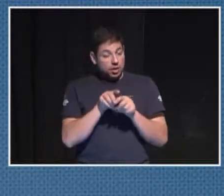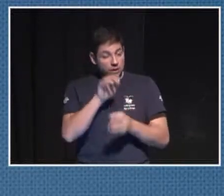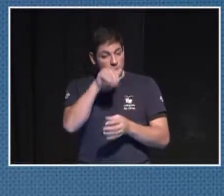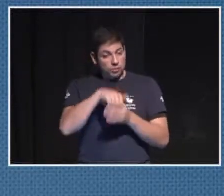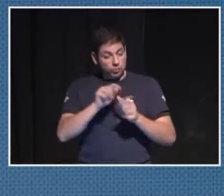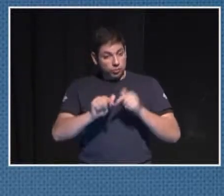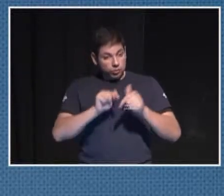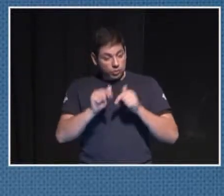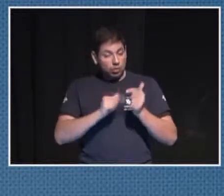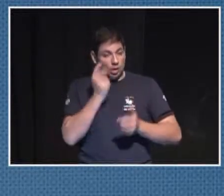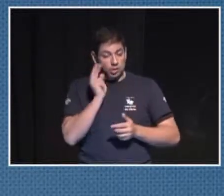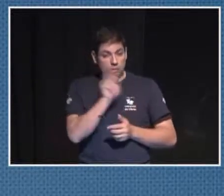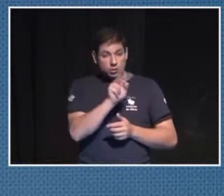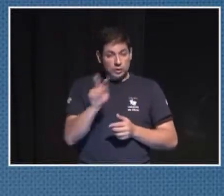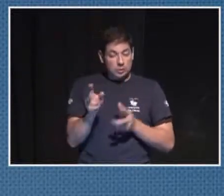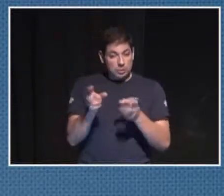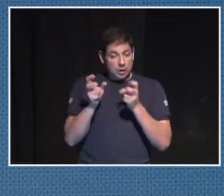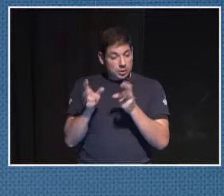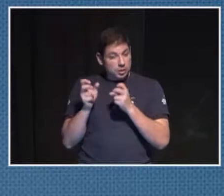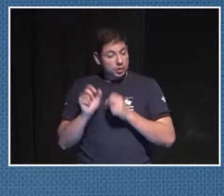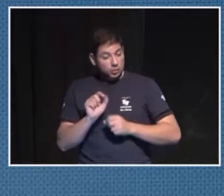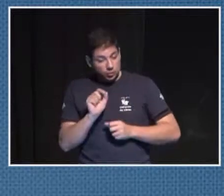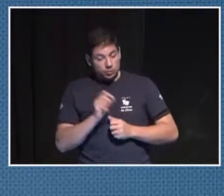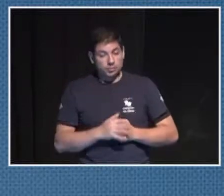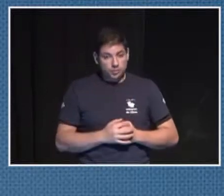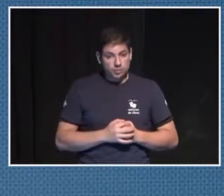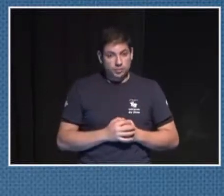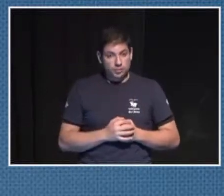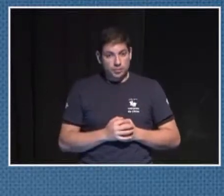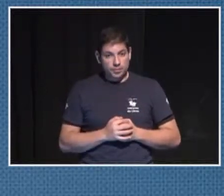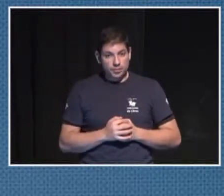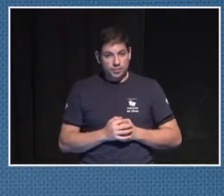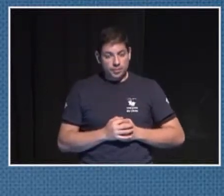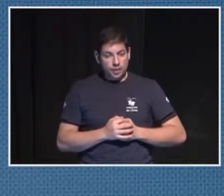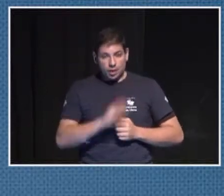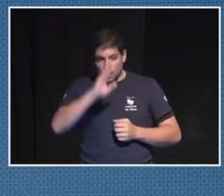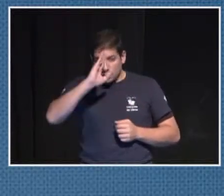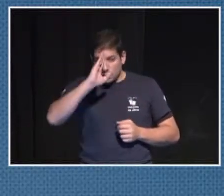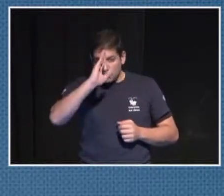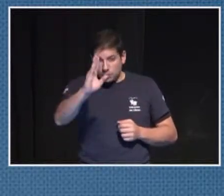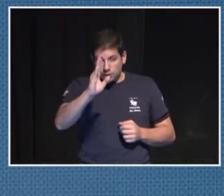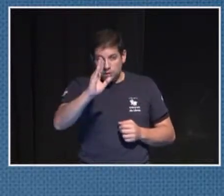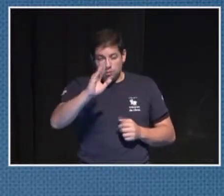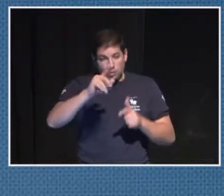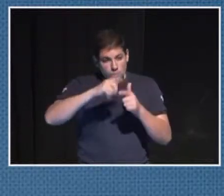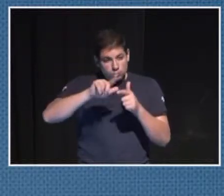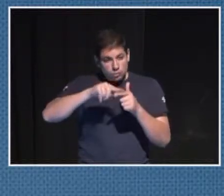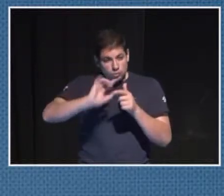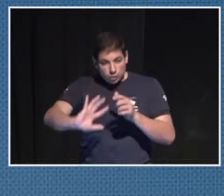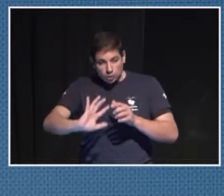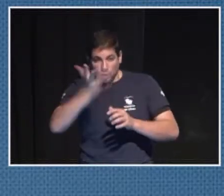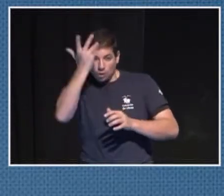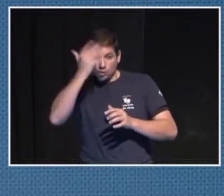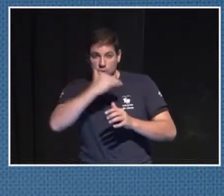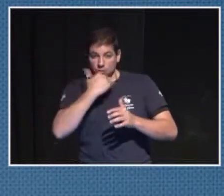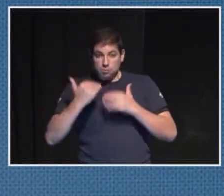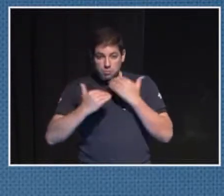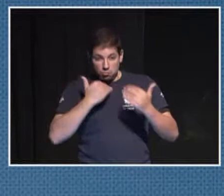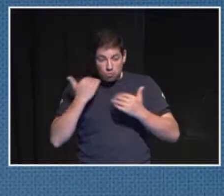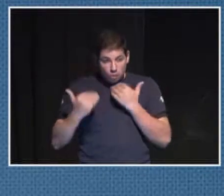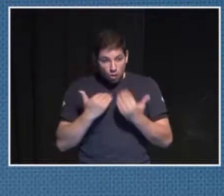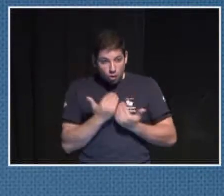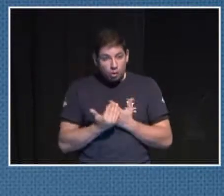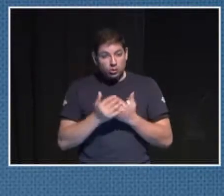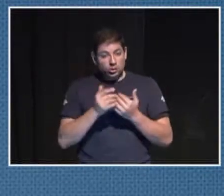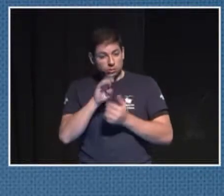trabalho, nós vemos que a principal causa de morte na esclerose sistêmica é